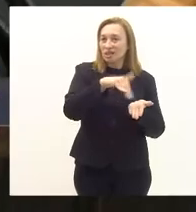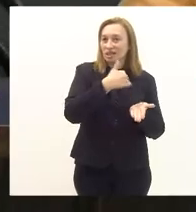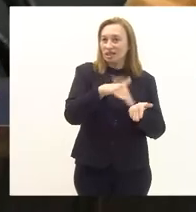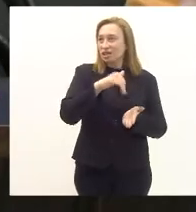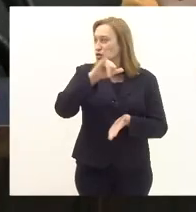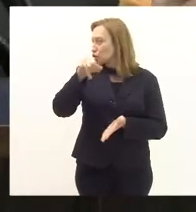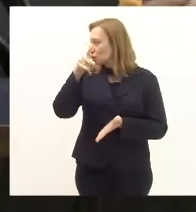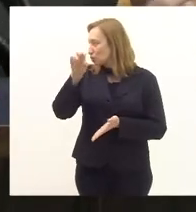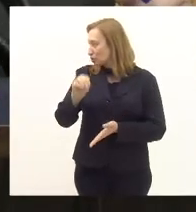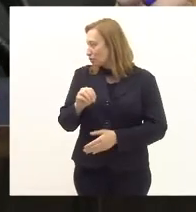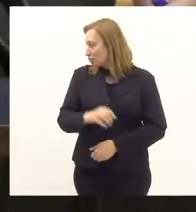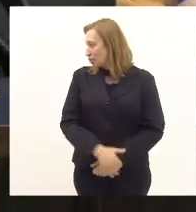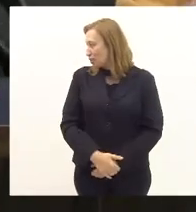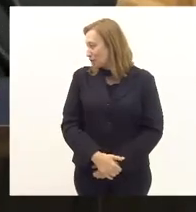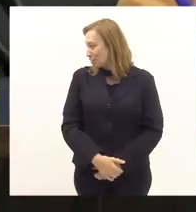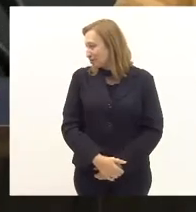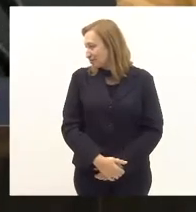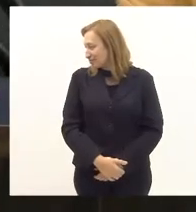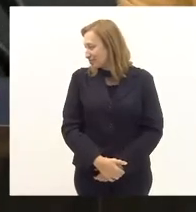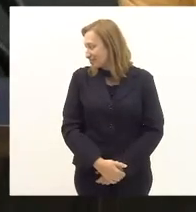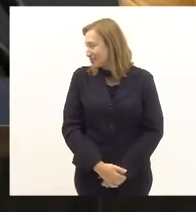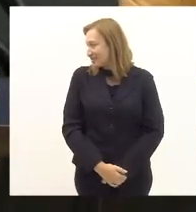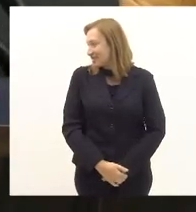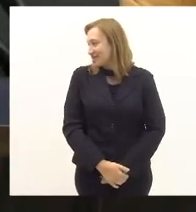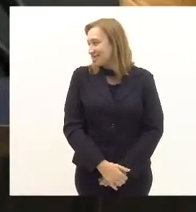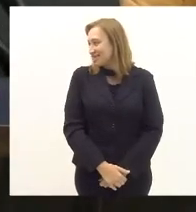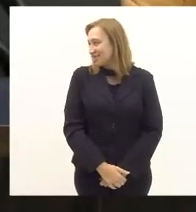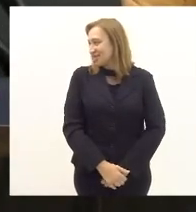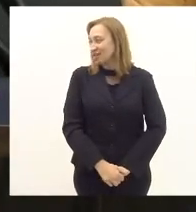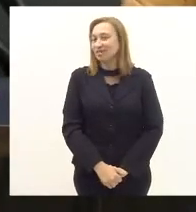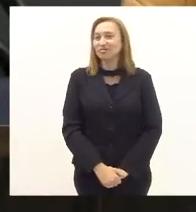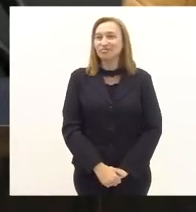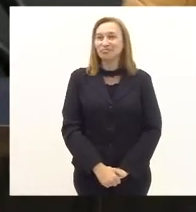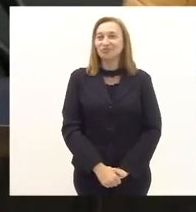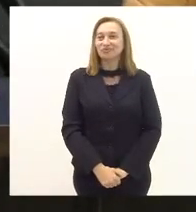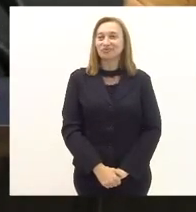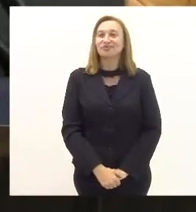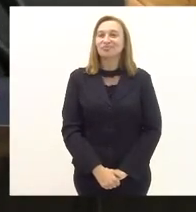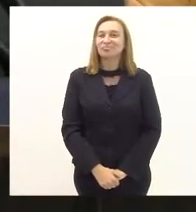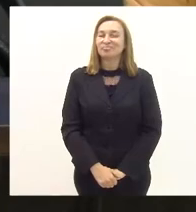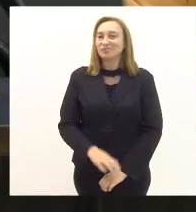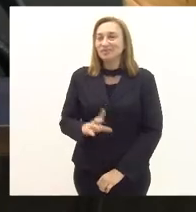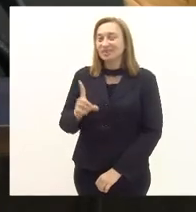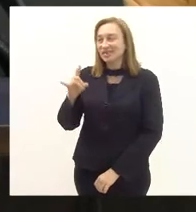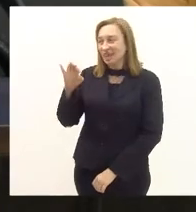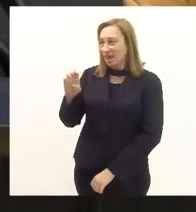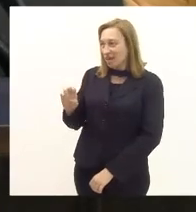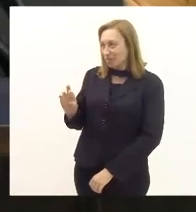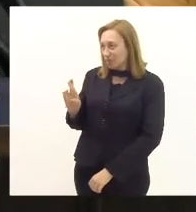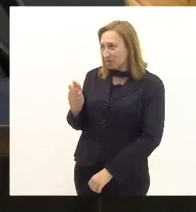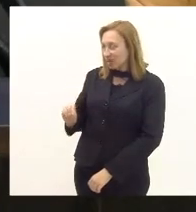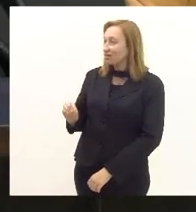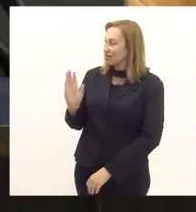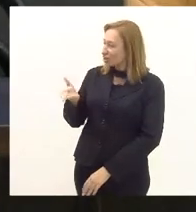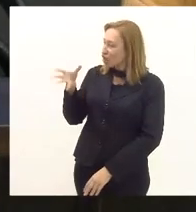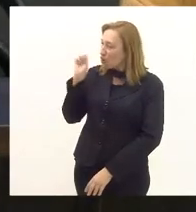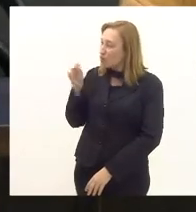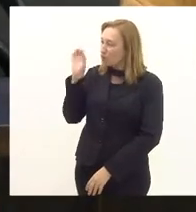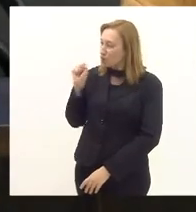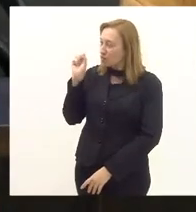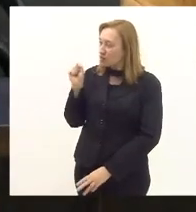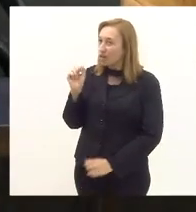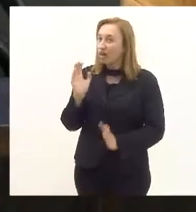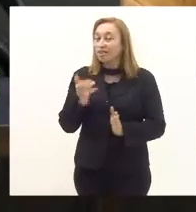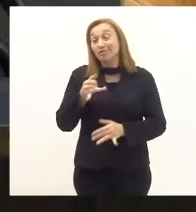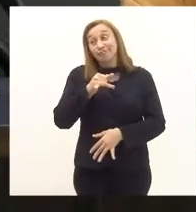Saraiva. Débora Ferreira, a palavra é sua, você já ouviu muito, e, infelizmente, vai ter que